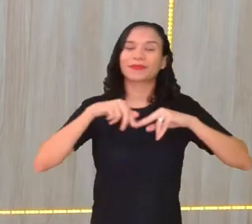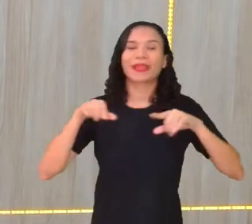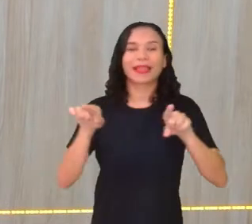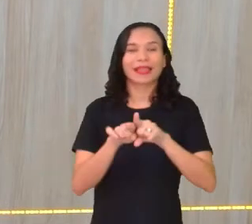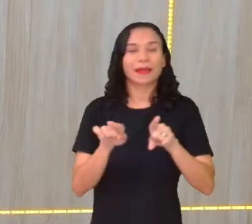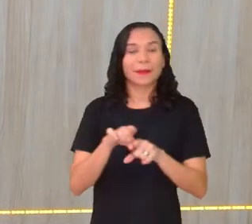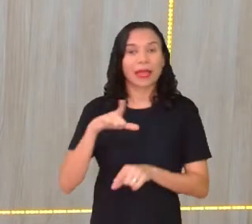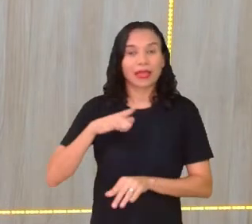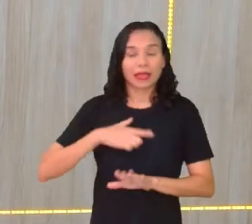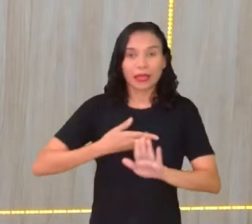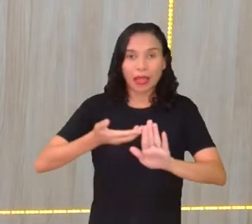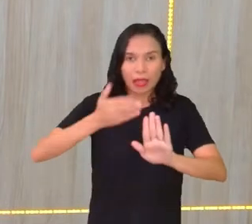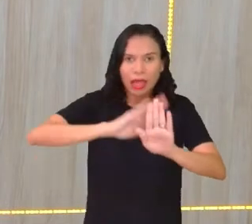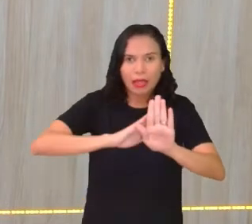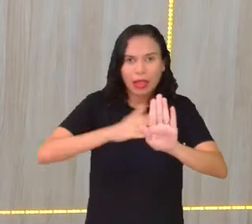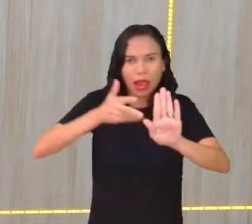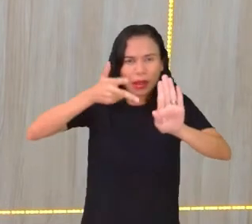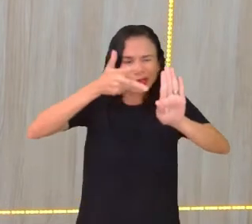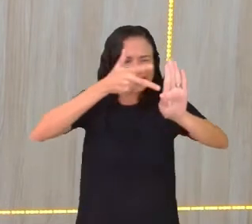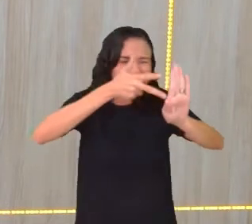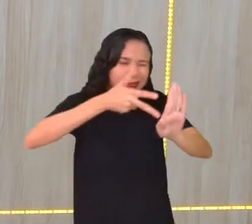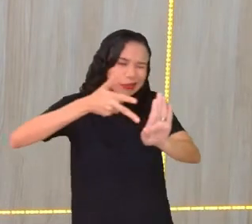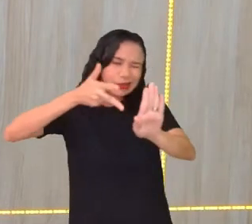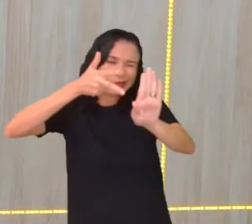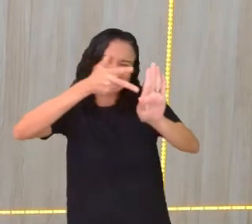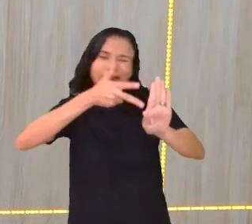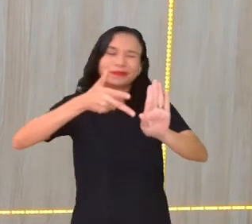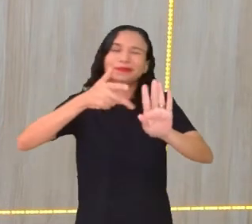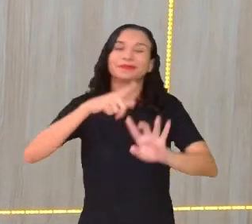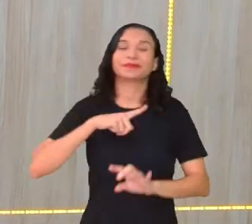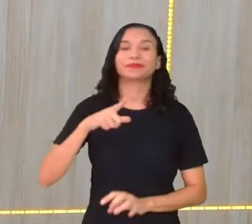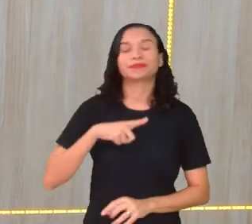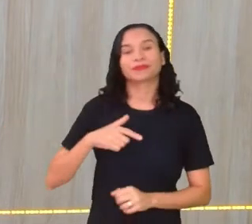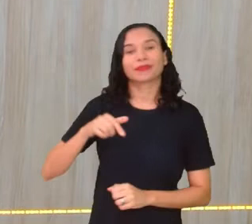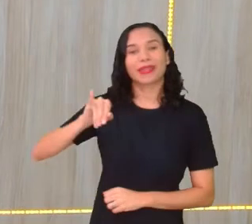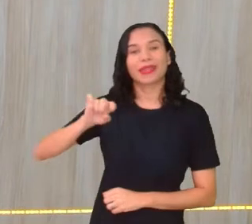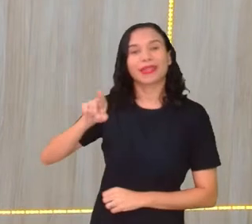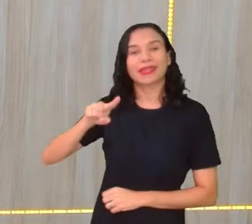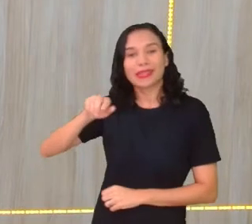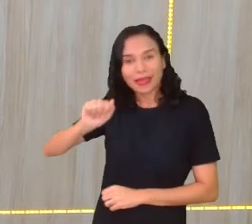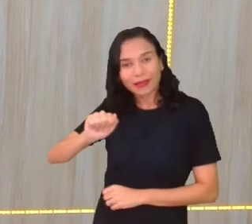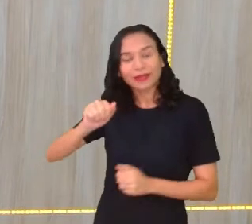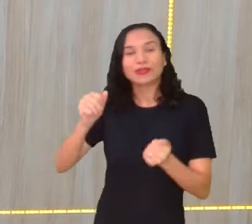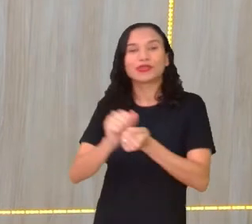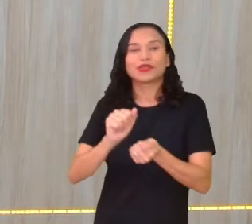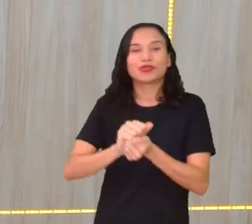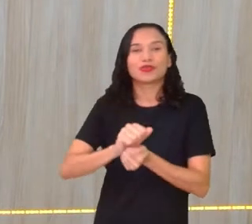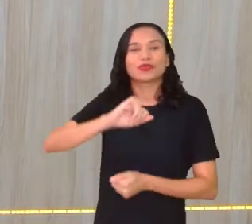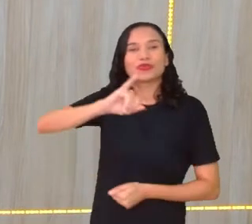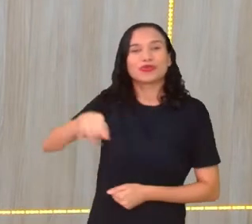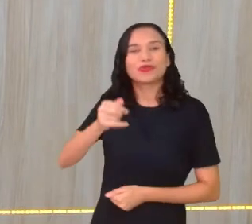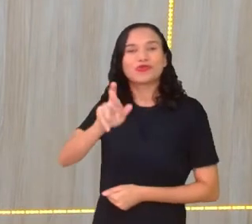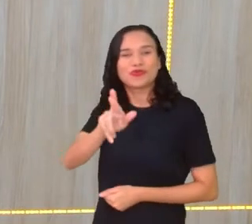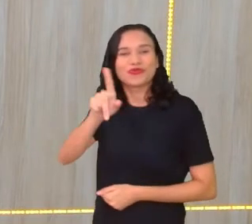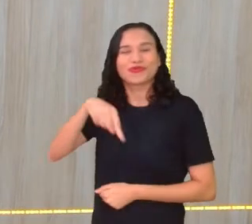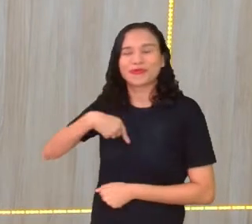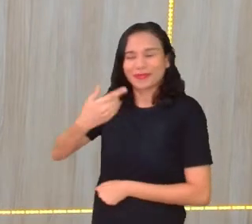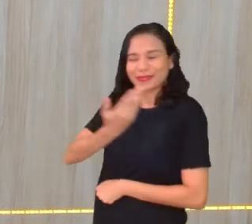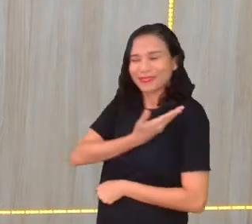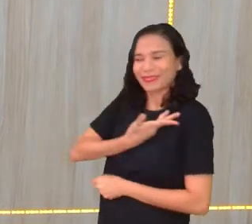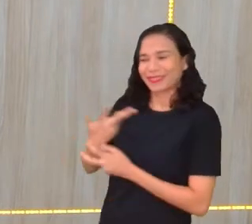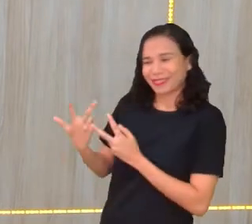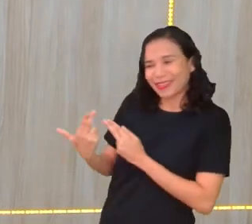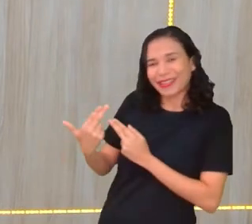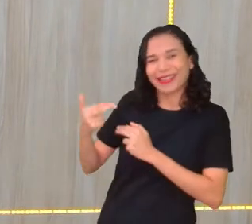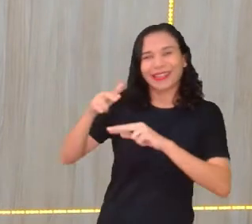temos por trás das câmeras, na produção, Isadora e Juninho, meu xará,